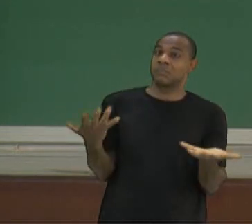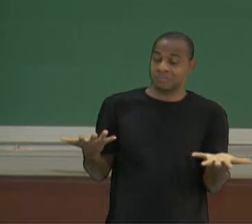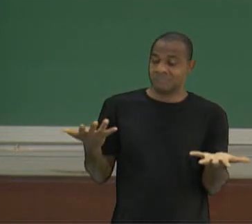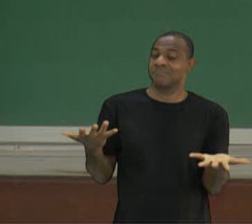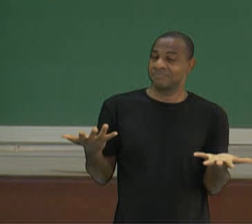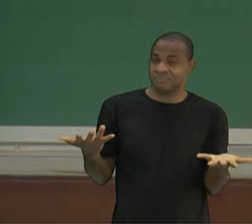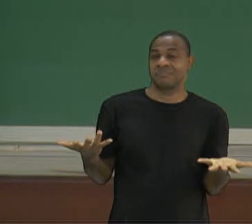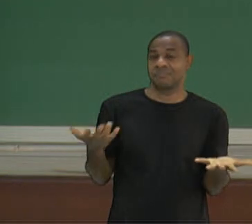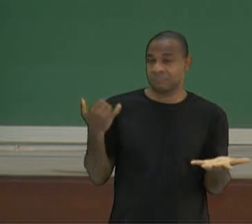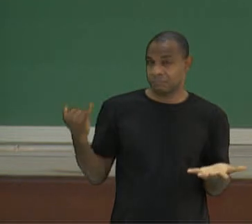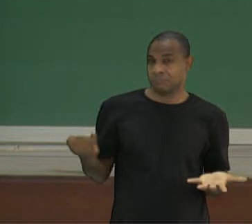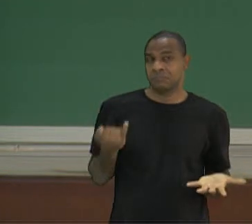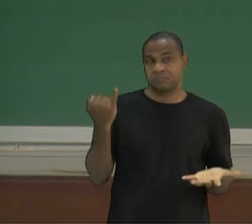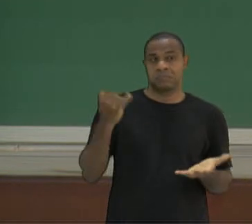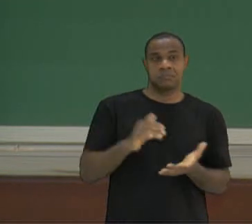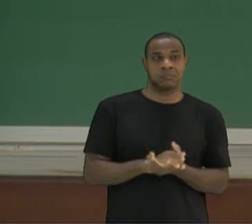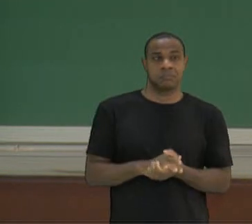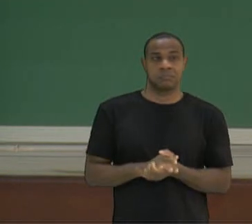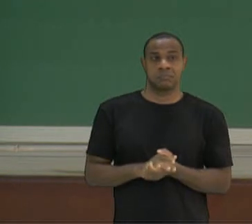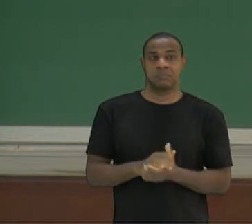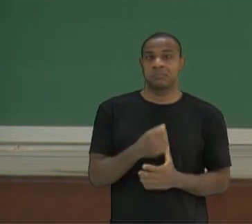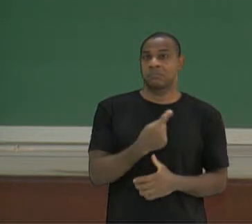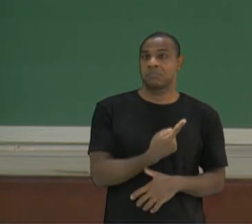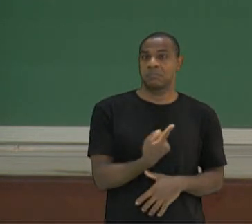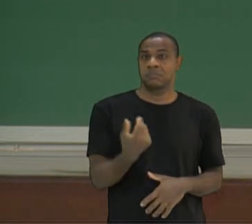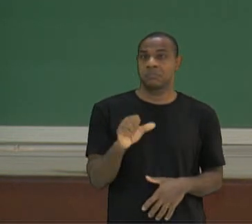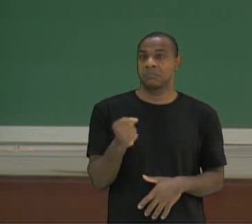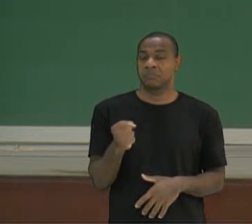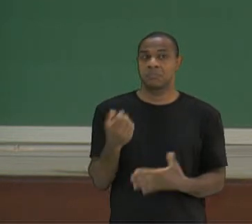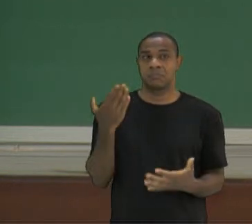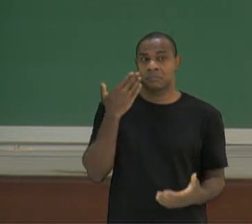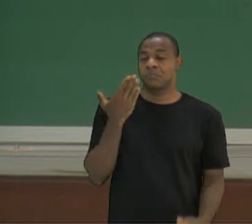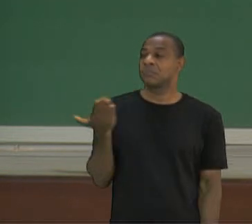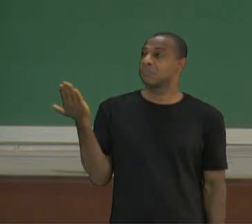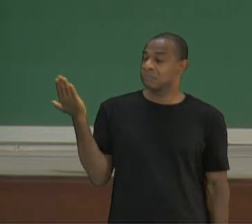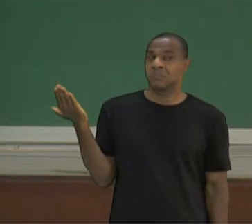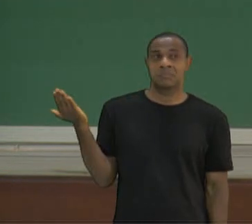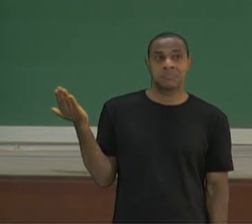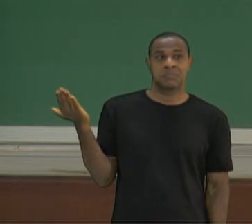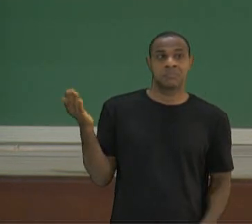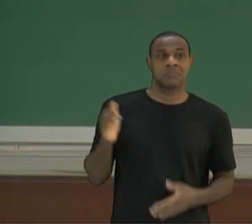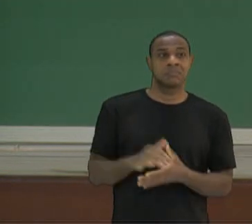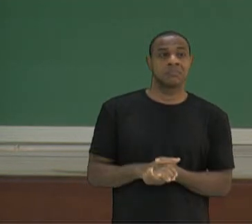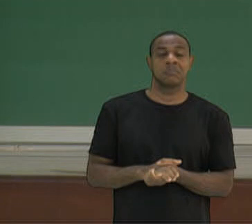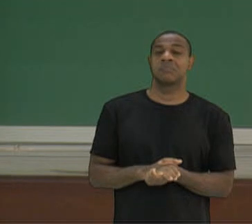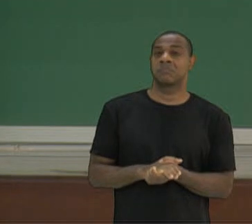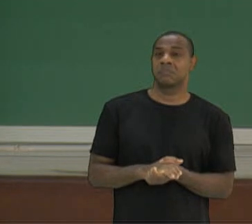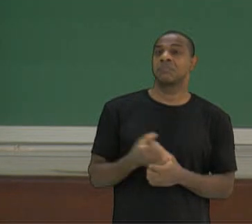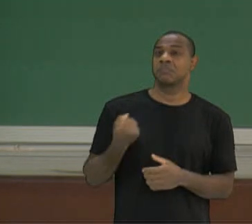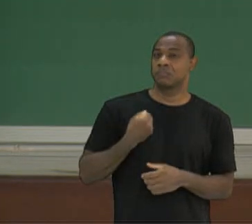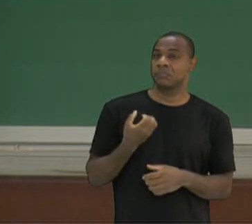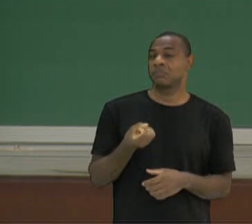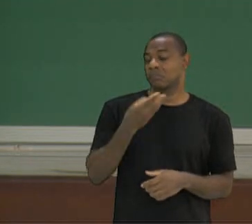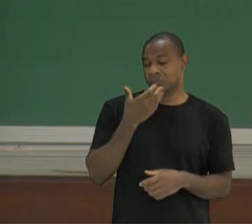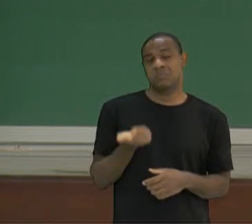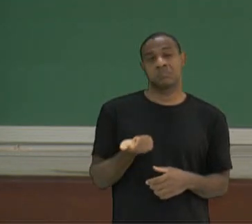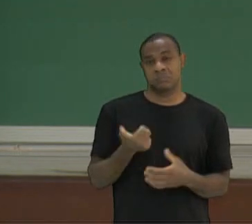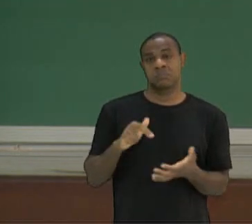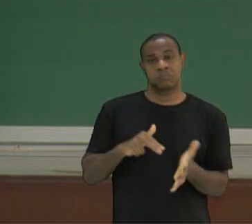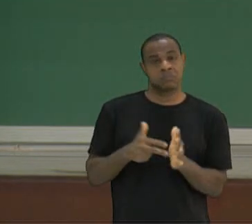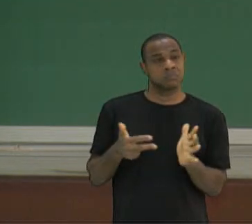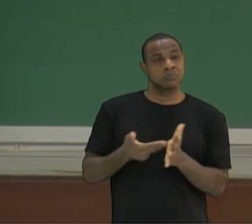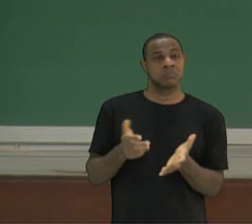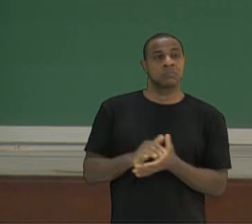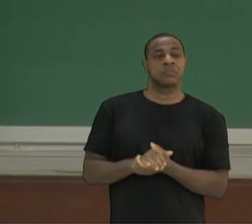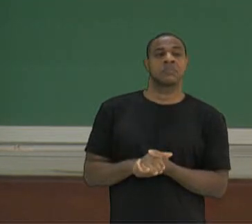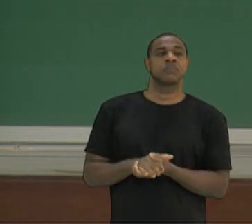inteiro, né? Do nosso globo todo, de todas as áreas urbanizadas do mundo, é um número significativo ali quando a gente pensa